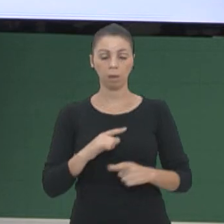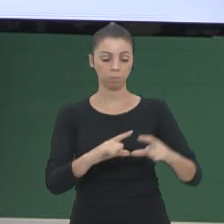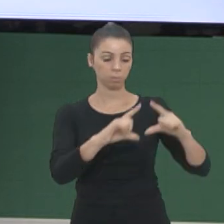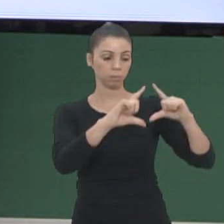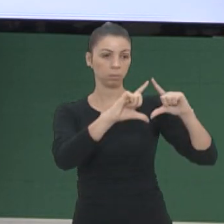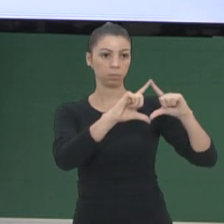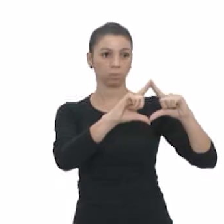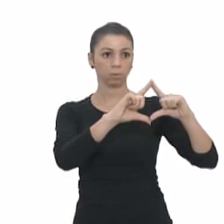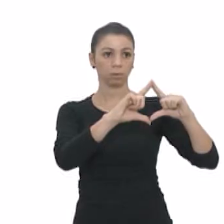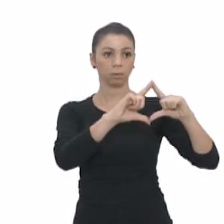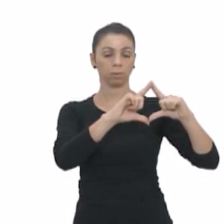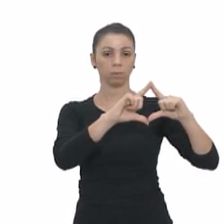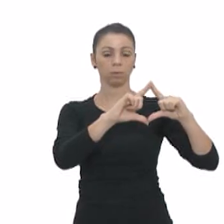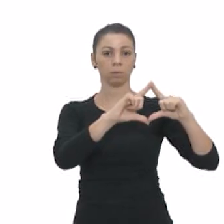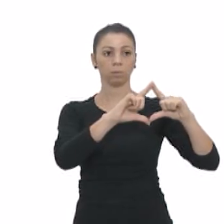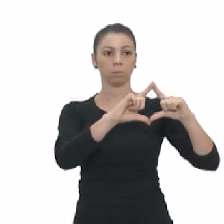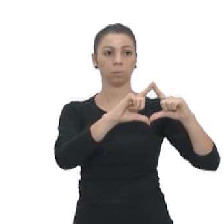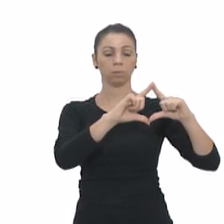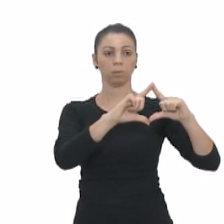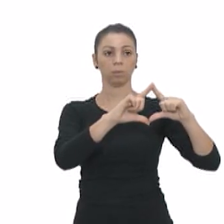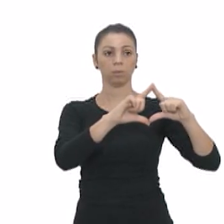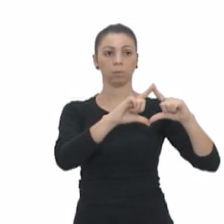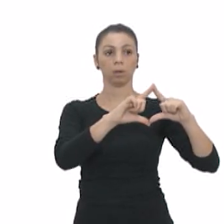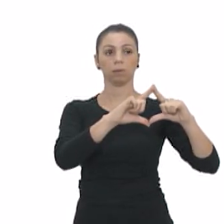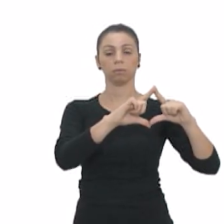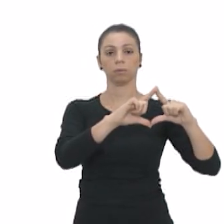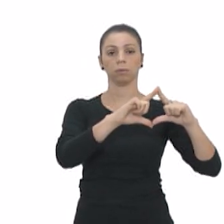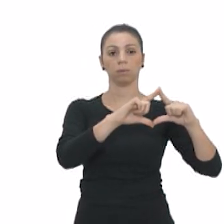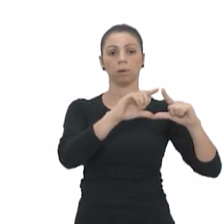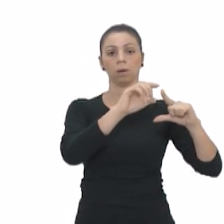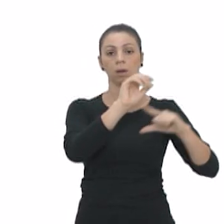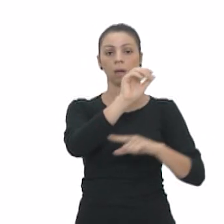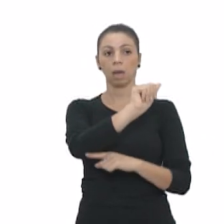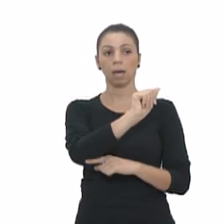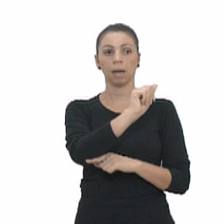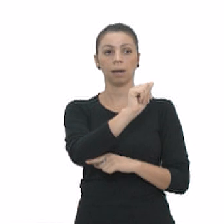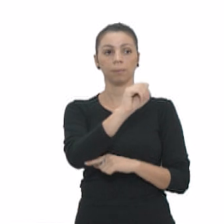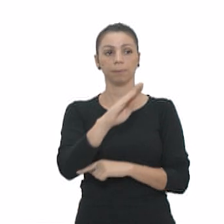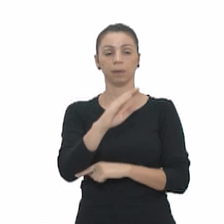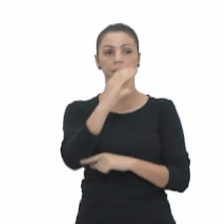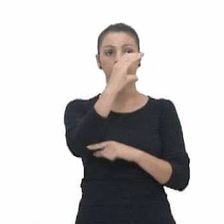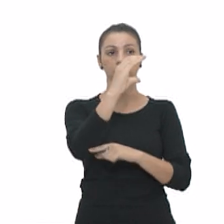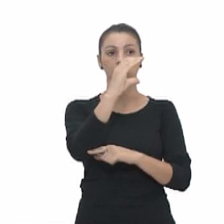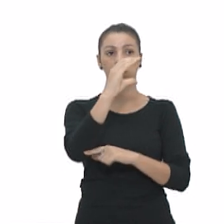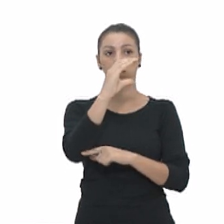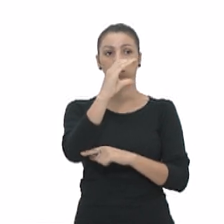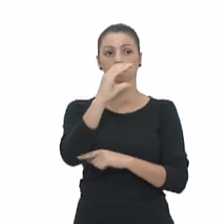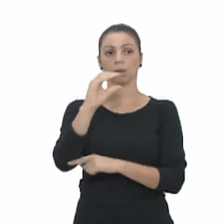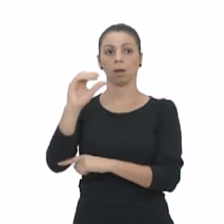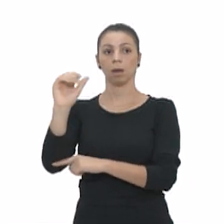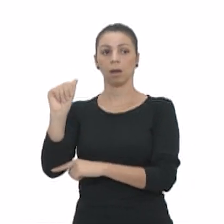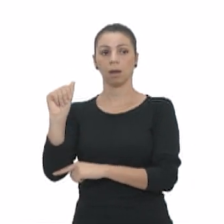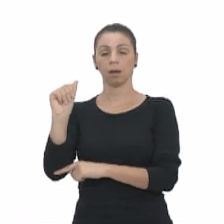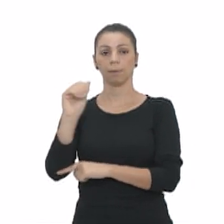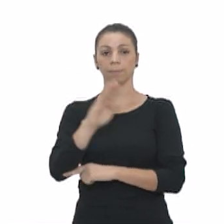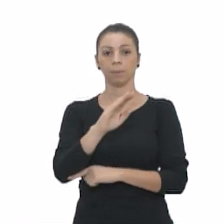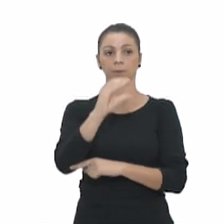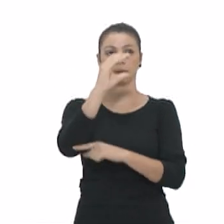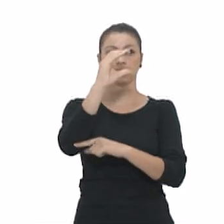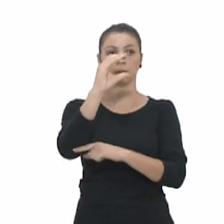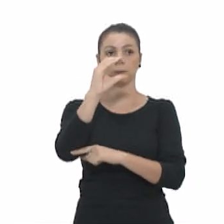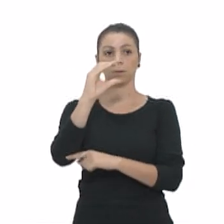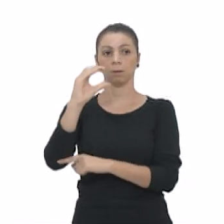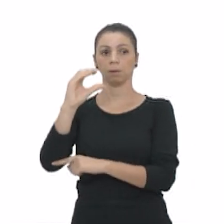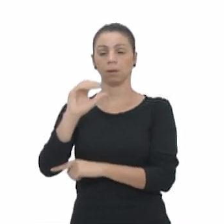aqui, o ABC, né? Eu tenho o triângulo BAC e o triângulo ABC.